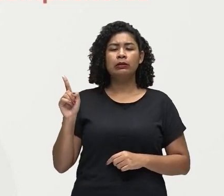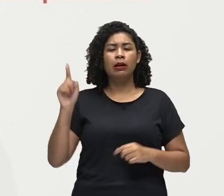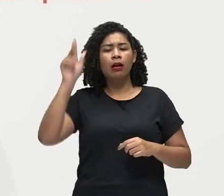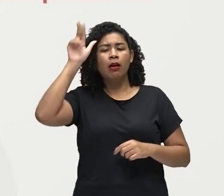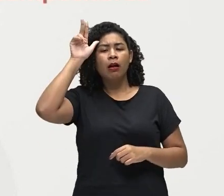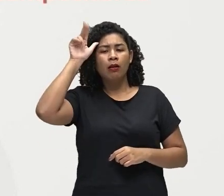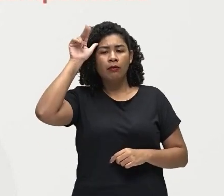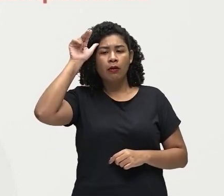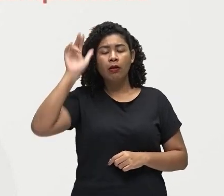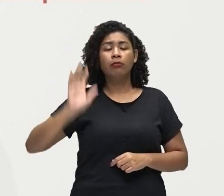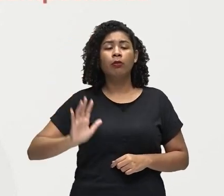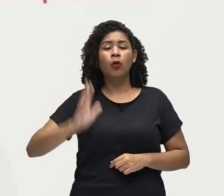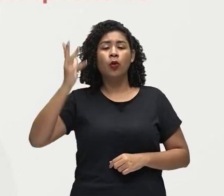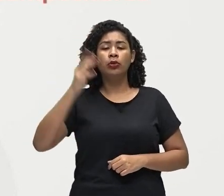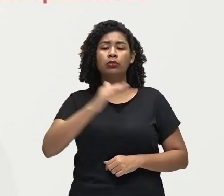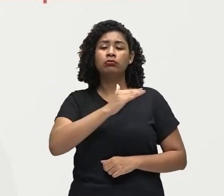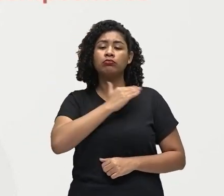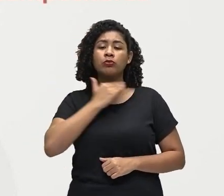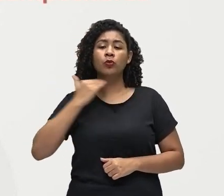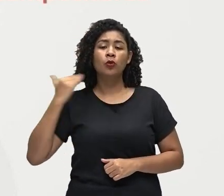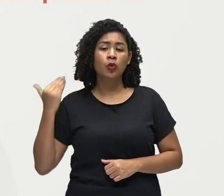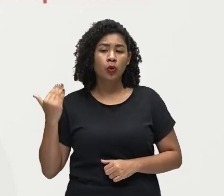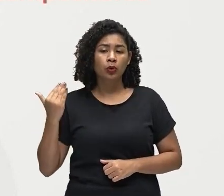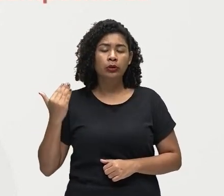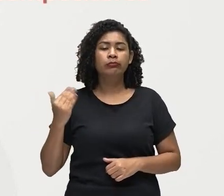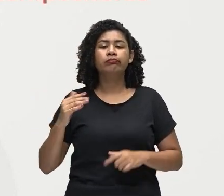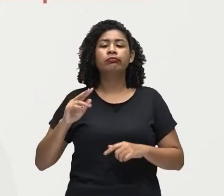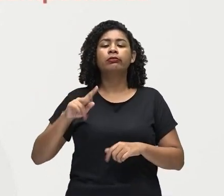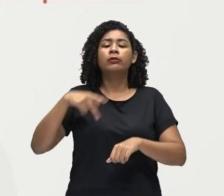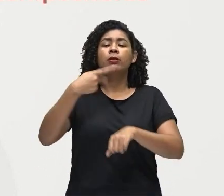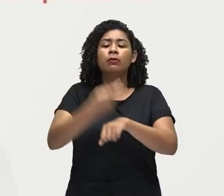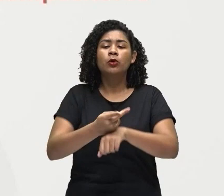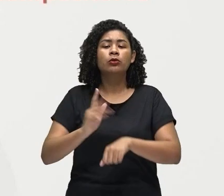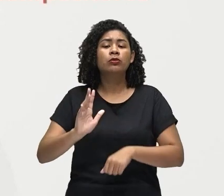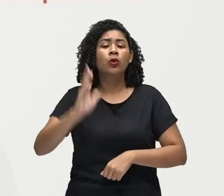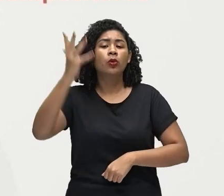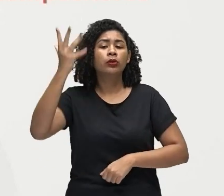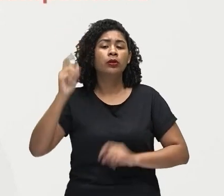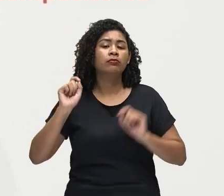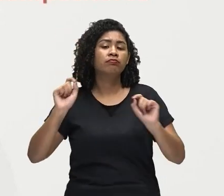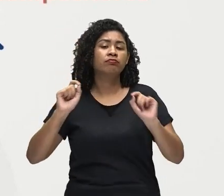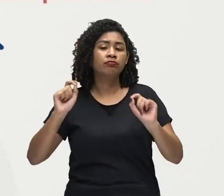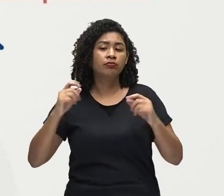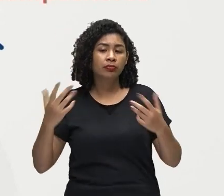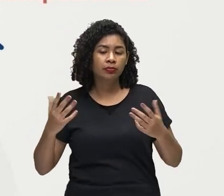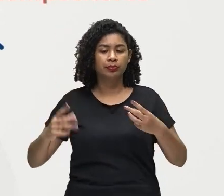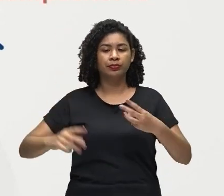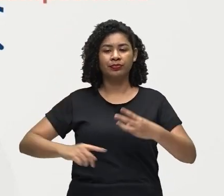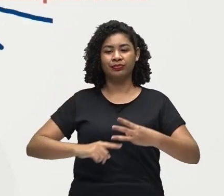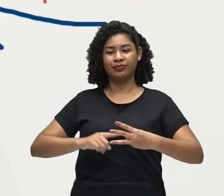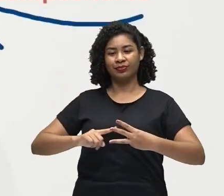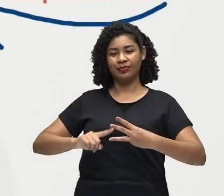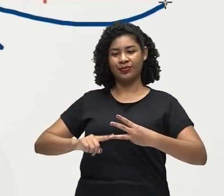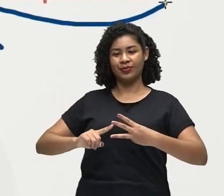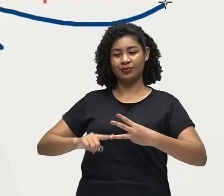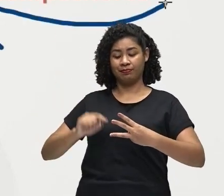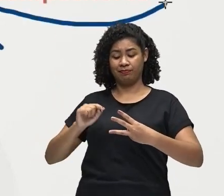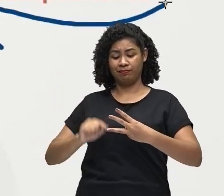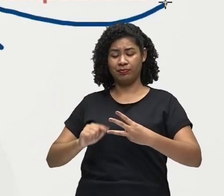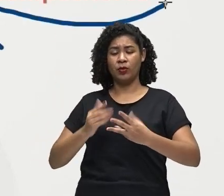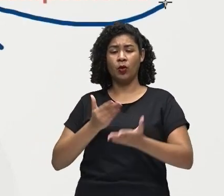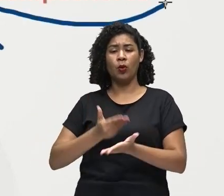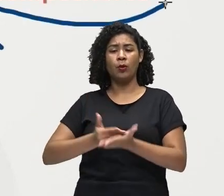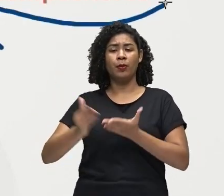chegar um momento ali dele morrer, por exemplo, o que vai acontecer? Aí entra em ação, olha só, os seres decompositores. Eles